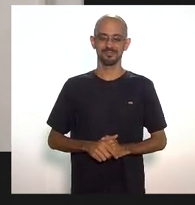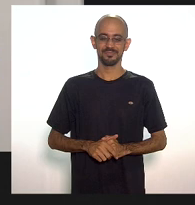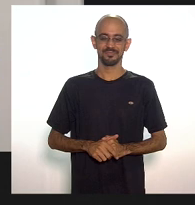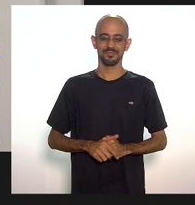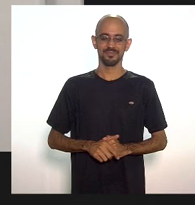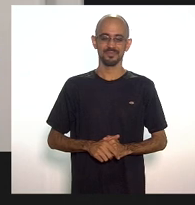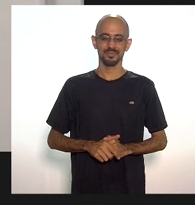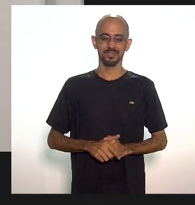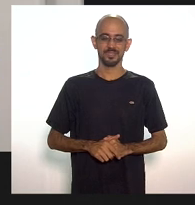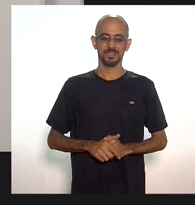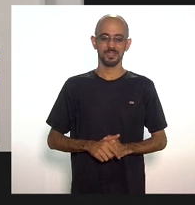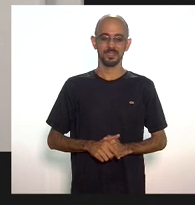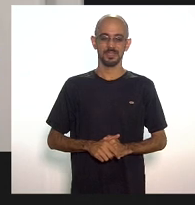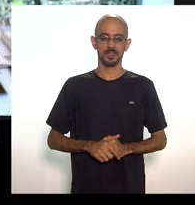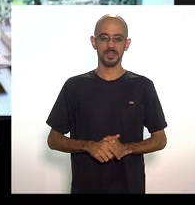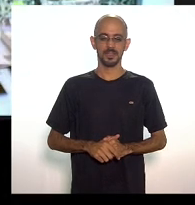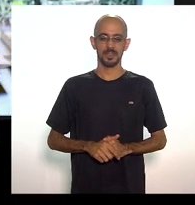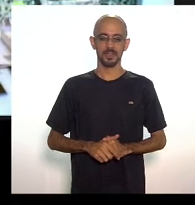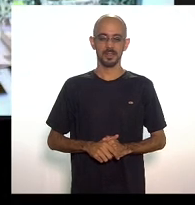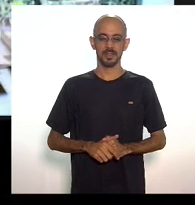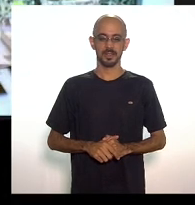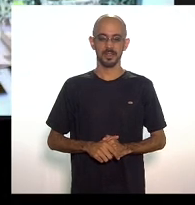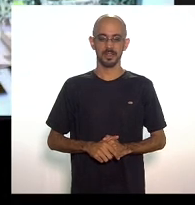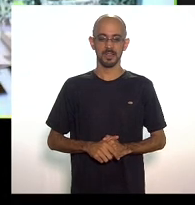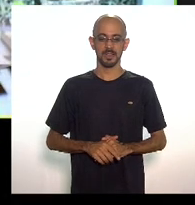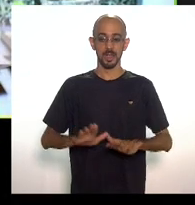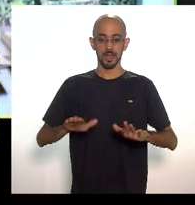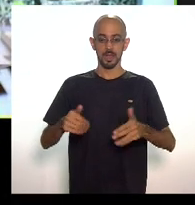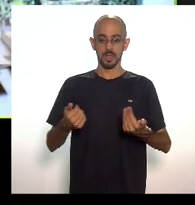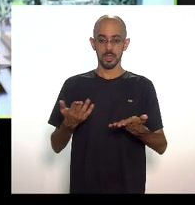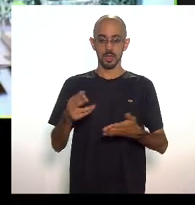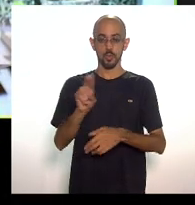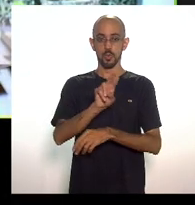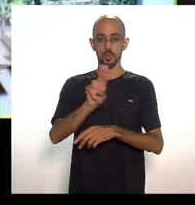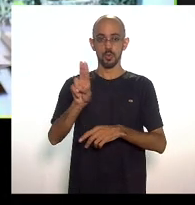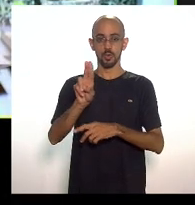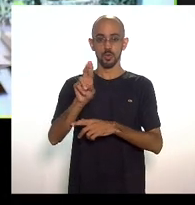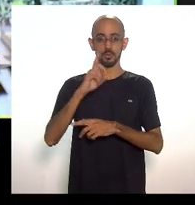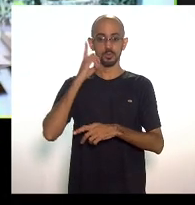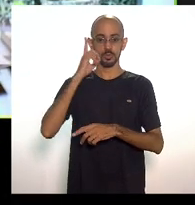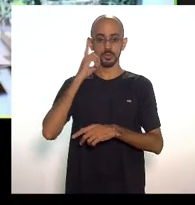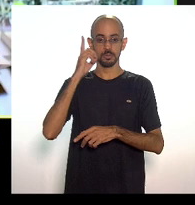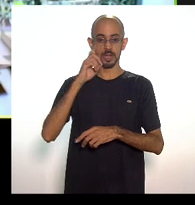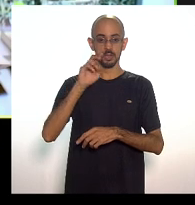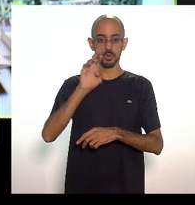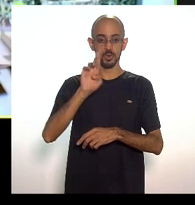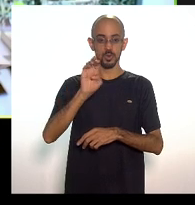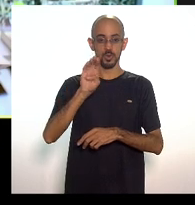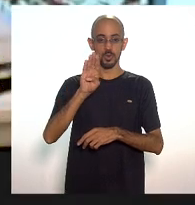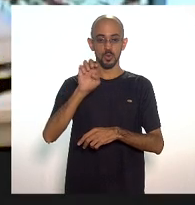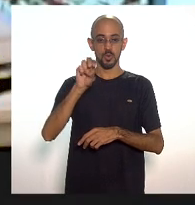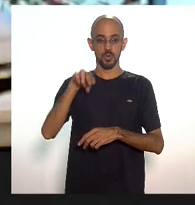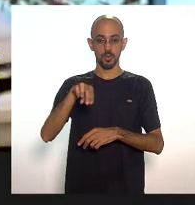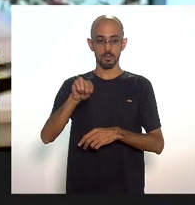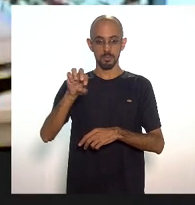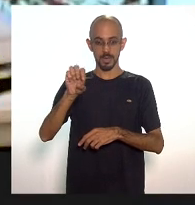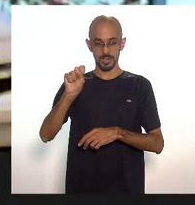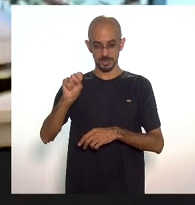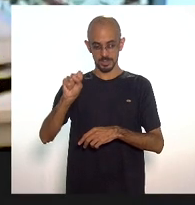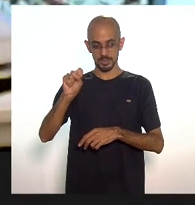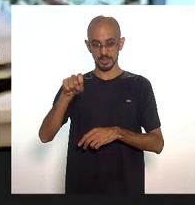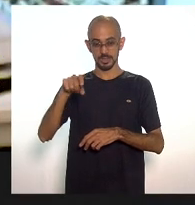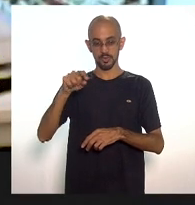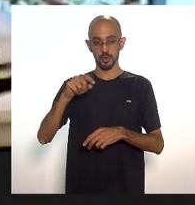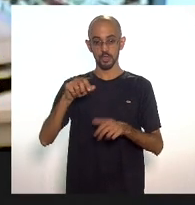Obrigado, deputada Célia. Em seu nome, em nome do deputado Rubens Bontempo, foi prefeito comigo,